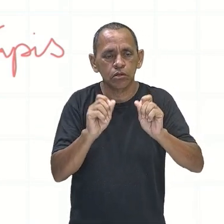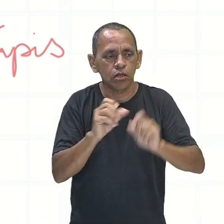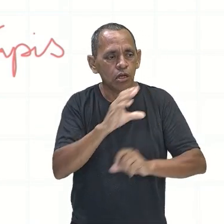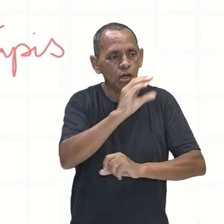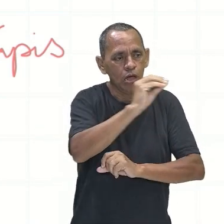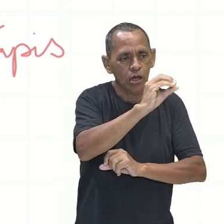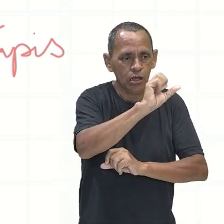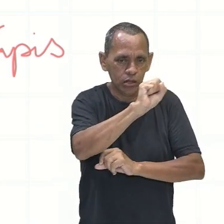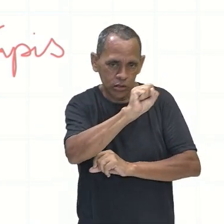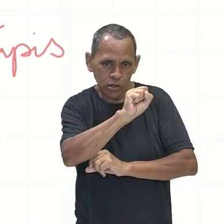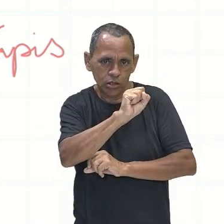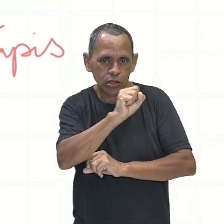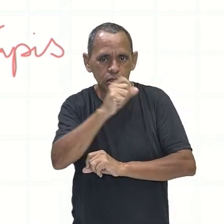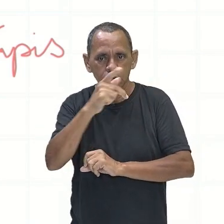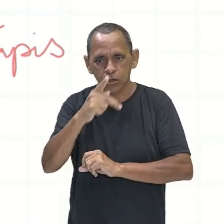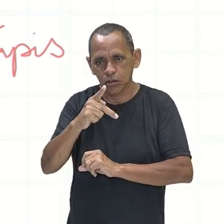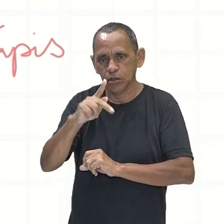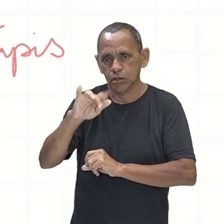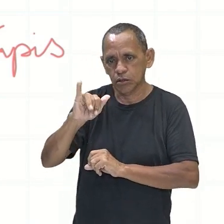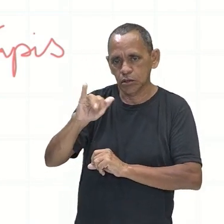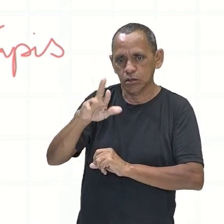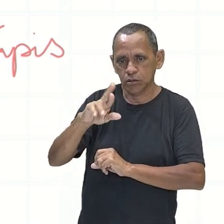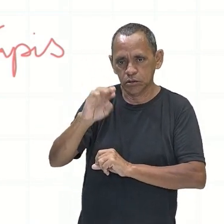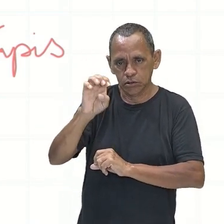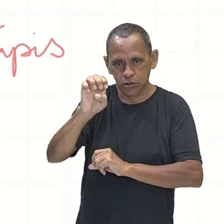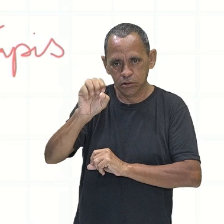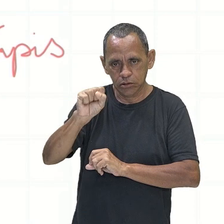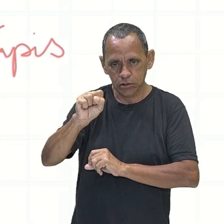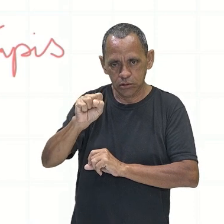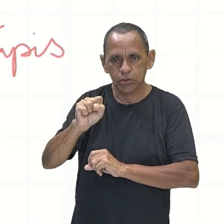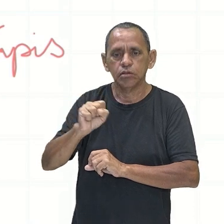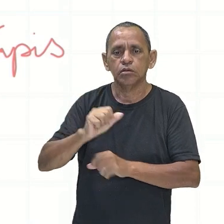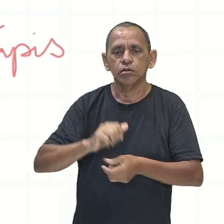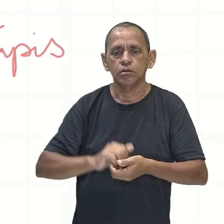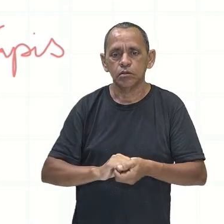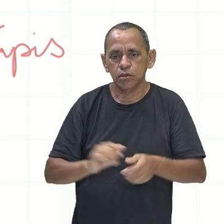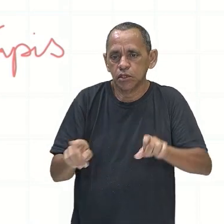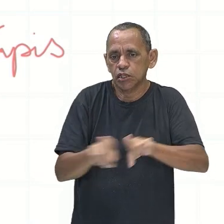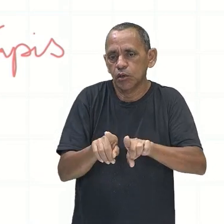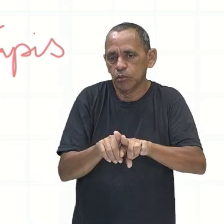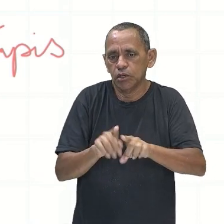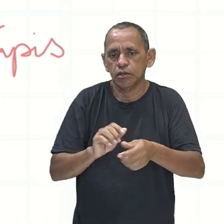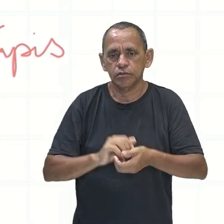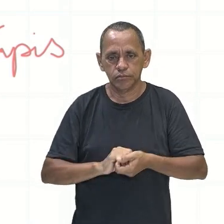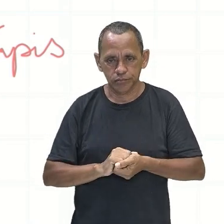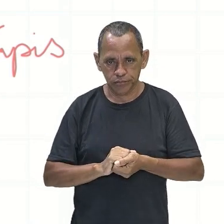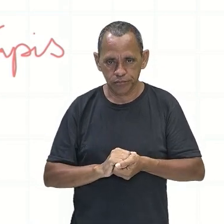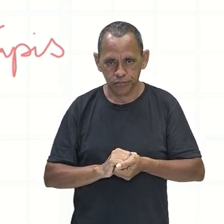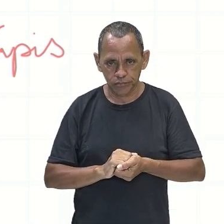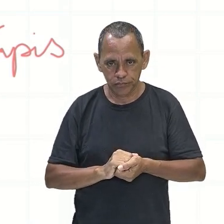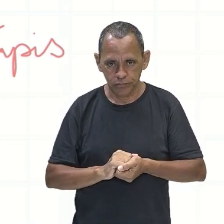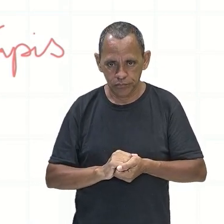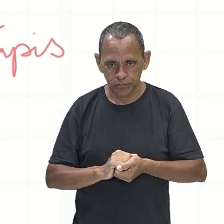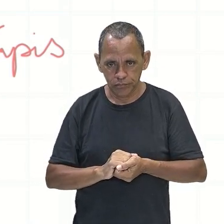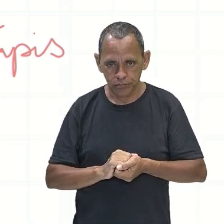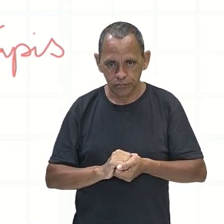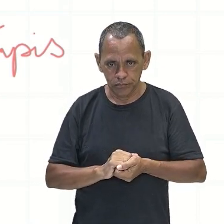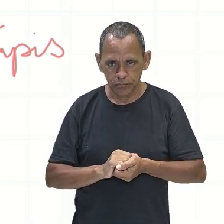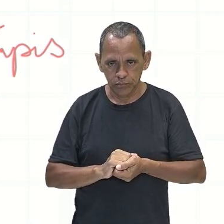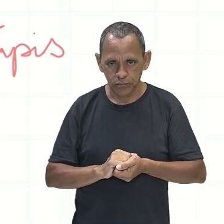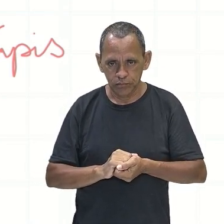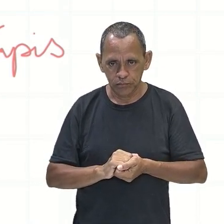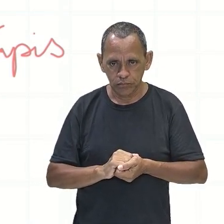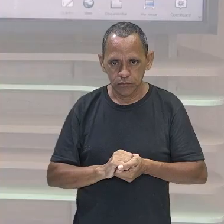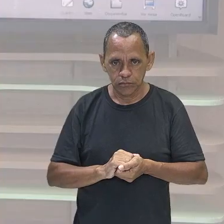Ou seja, ele vai estar, quando tiver no singular é o o, quando tiver no plural é os, certo?